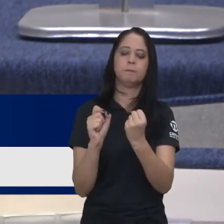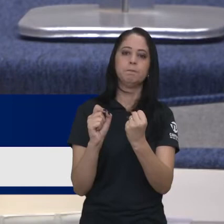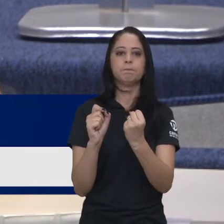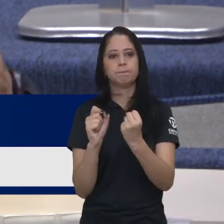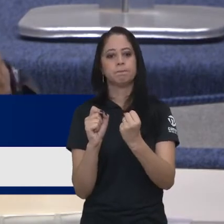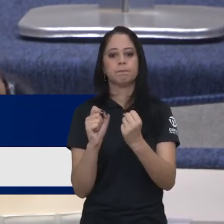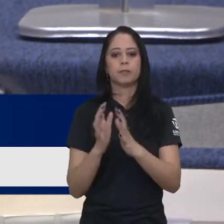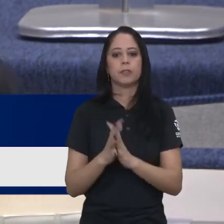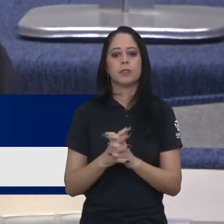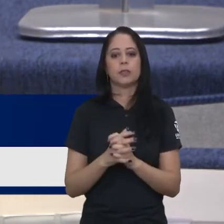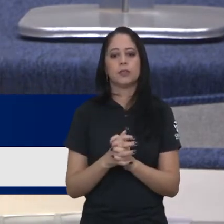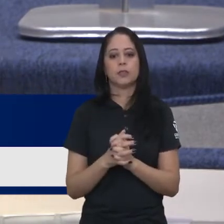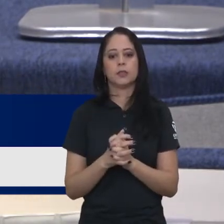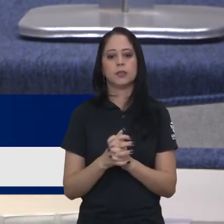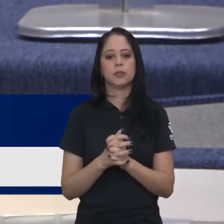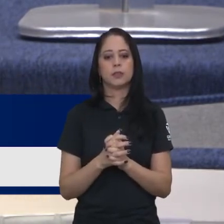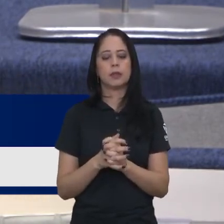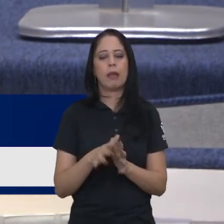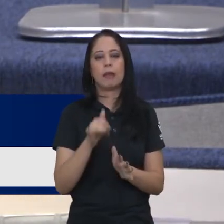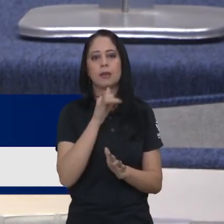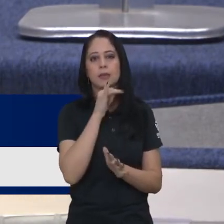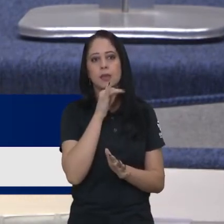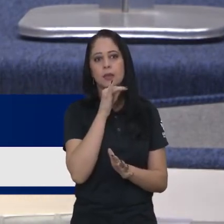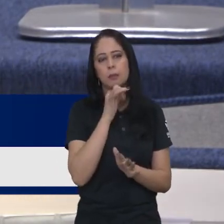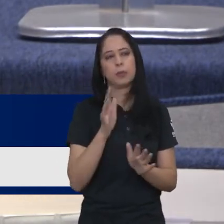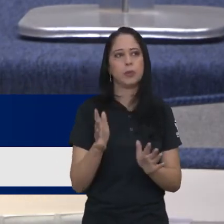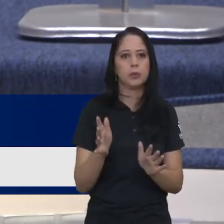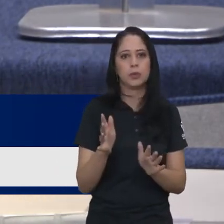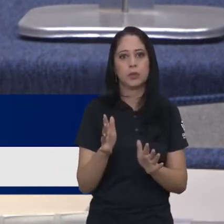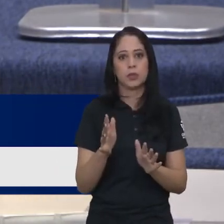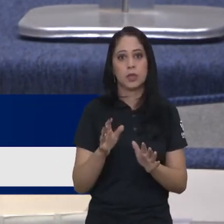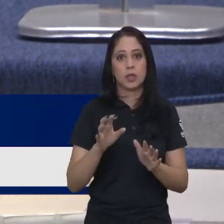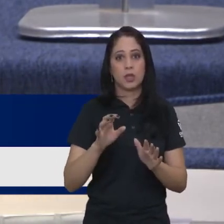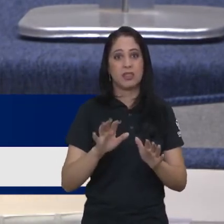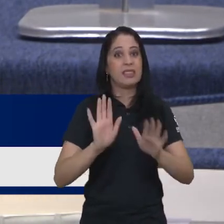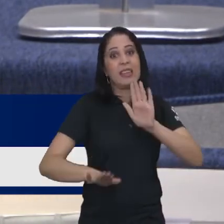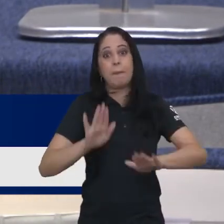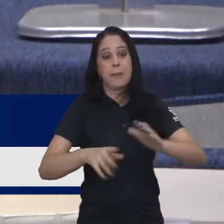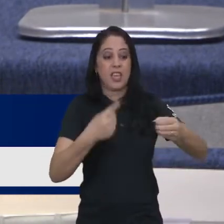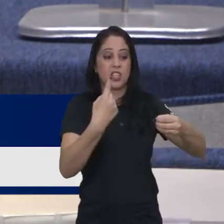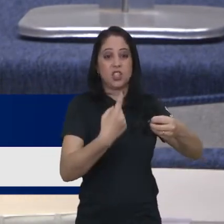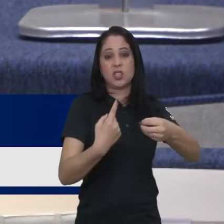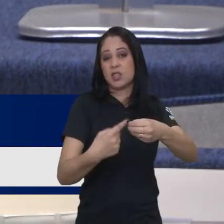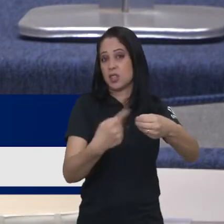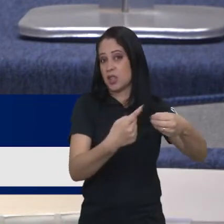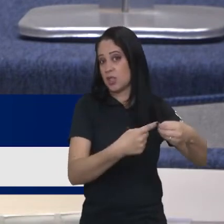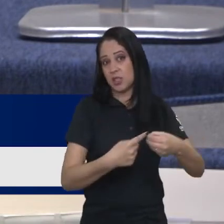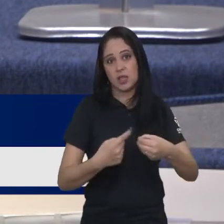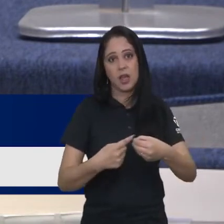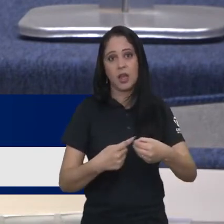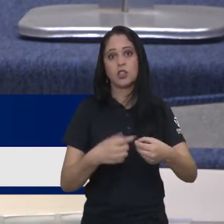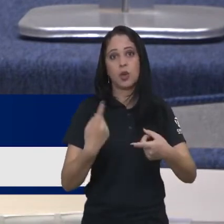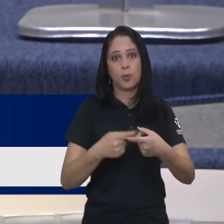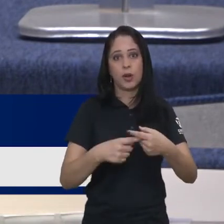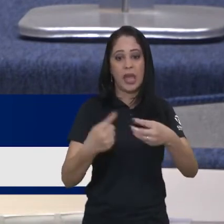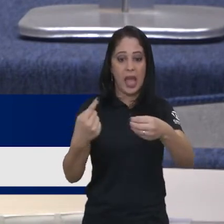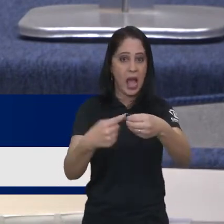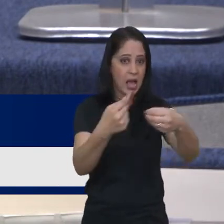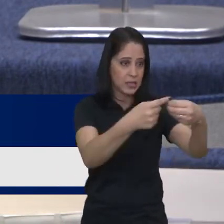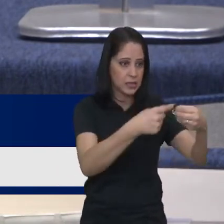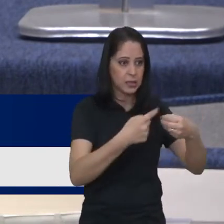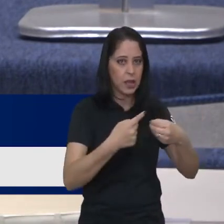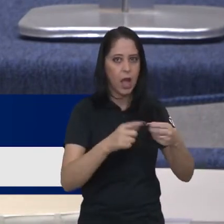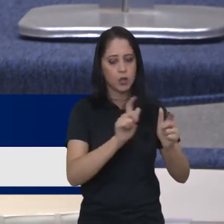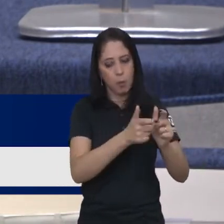indicativo, que ele deve ser considerado no contexto de uma dinâmica que a cidade é. A cidade é dinâmica, ela não para de crescer,